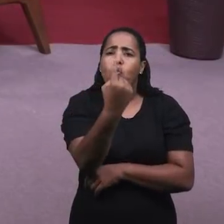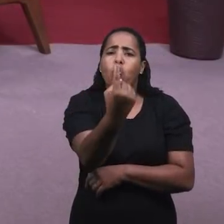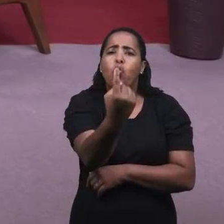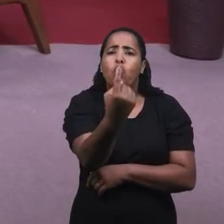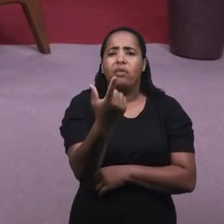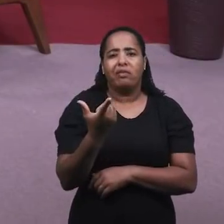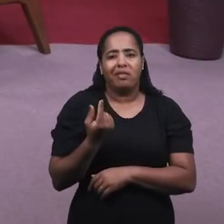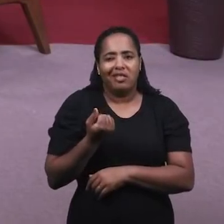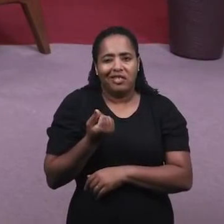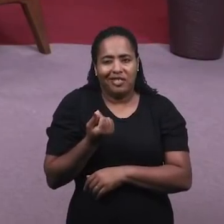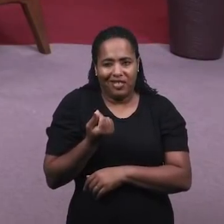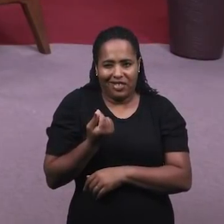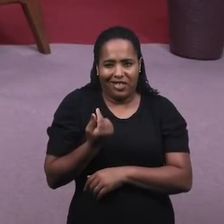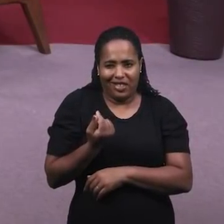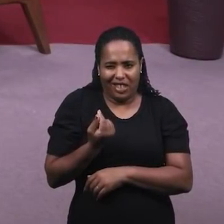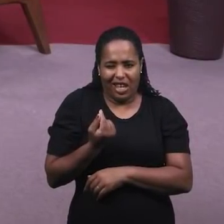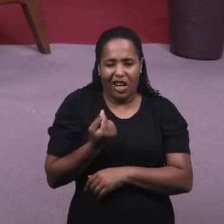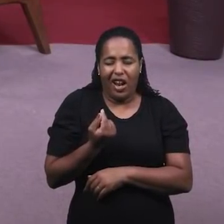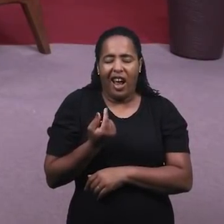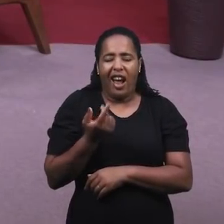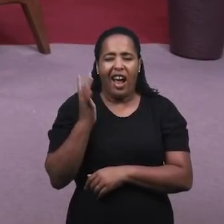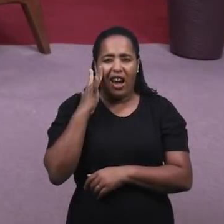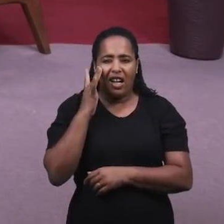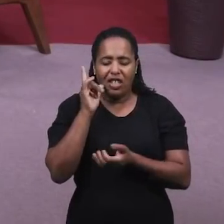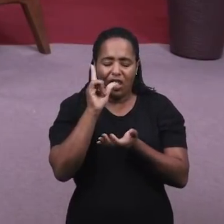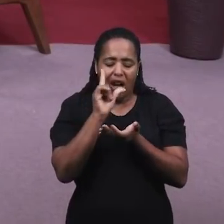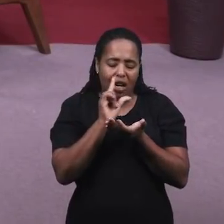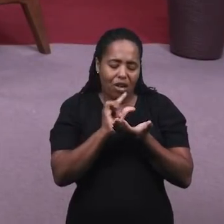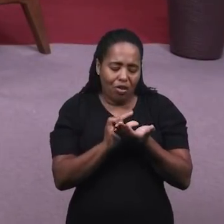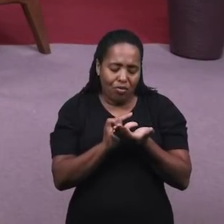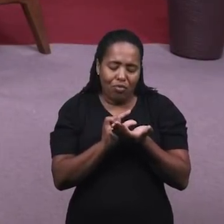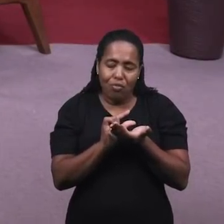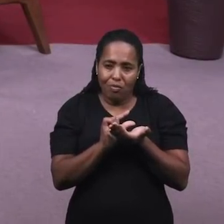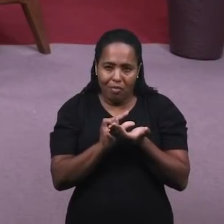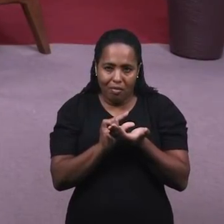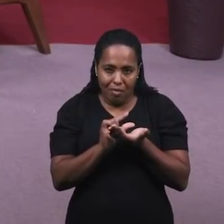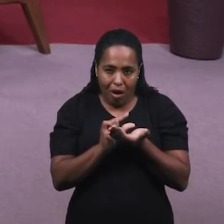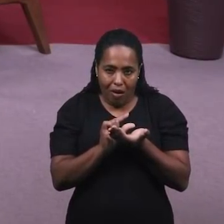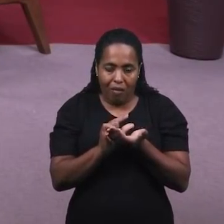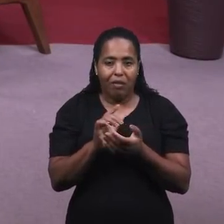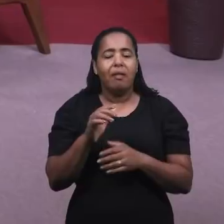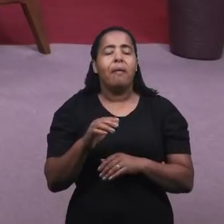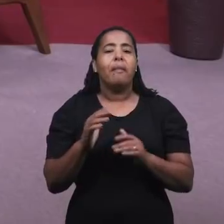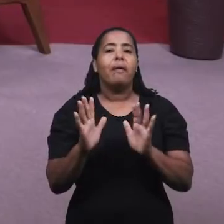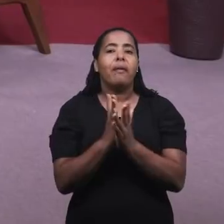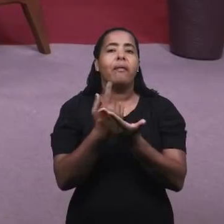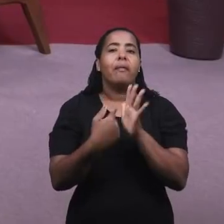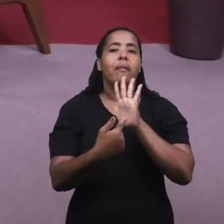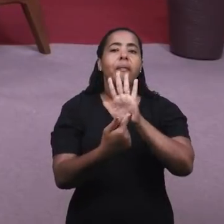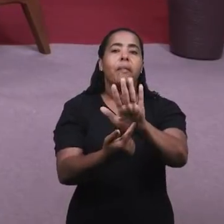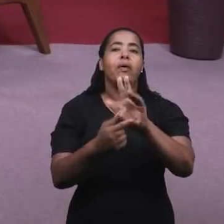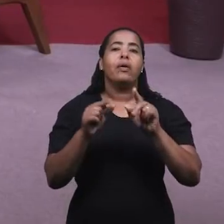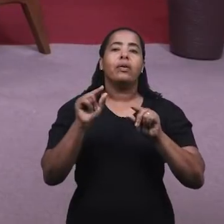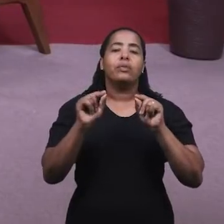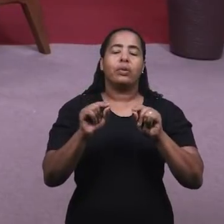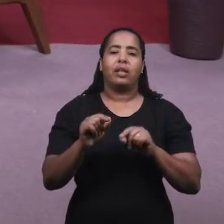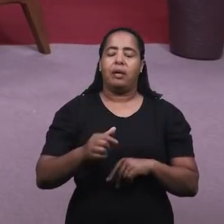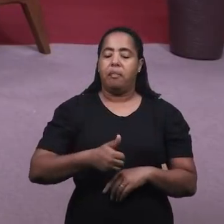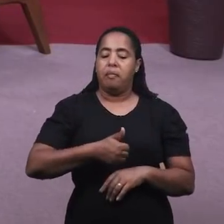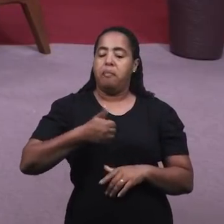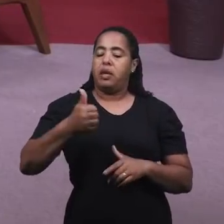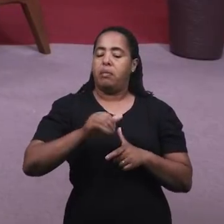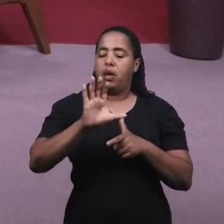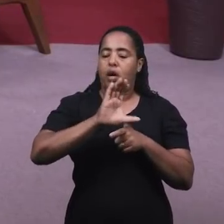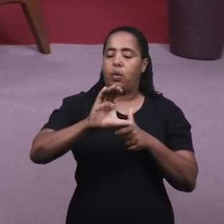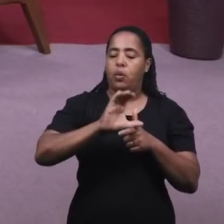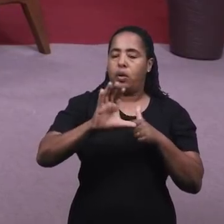dinheiro e achar que é uma coisa pequena, né? Desprezível, mas o que a Bíblia fala sobre isso? Primeira carta aos